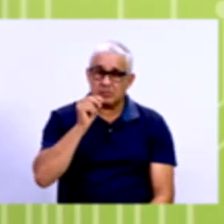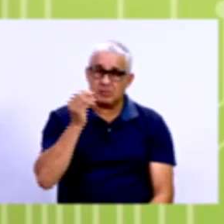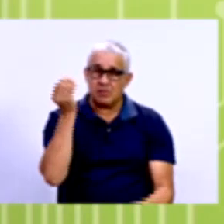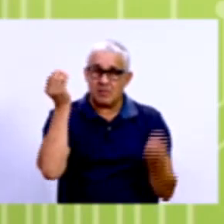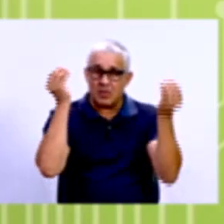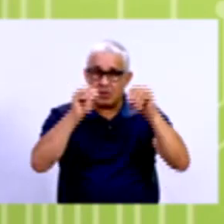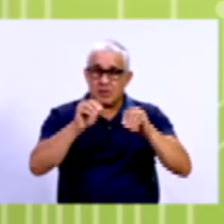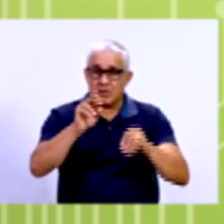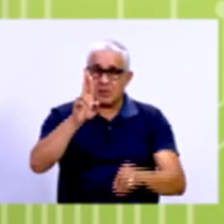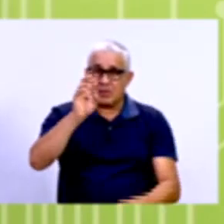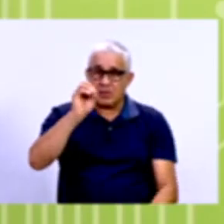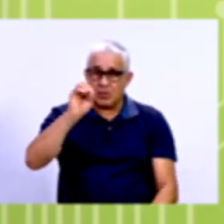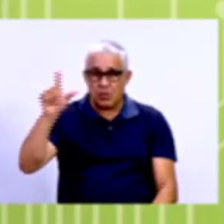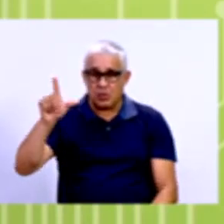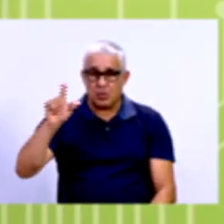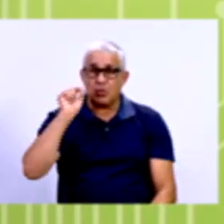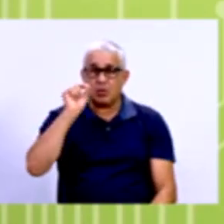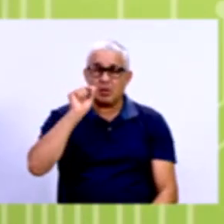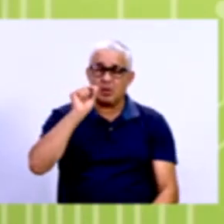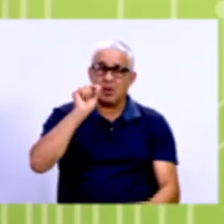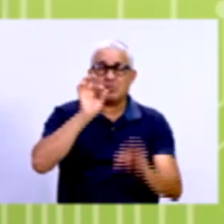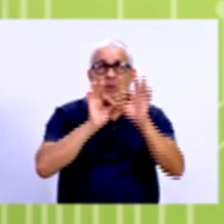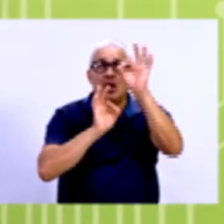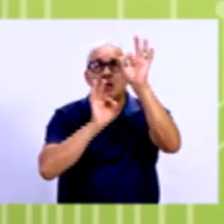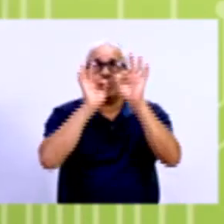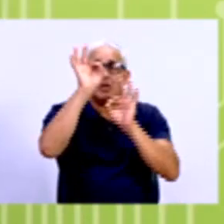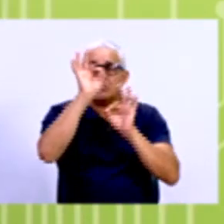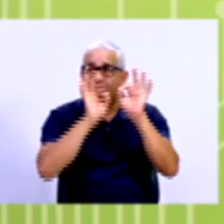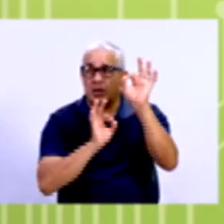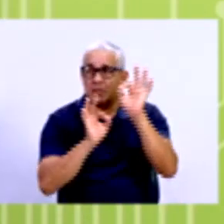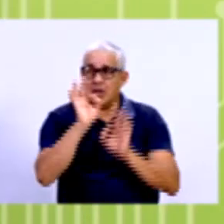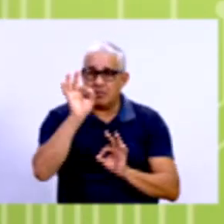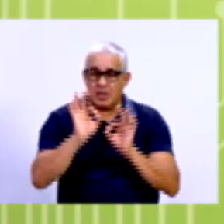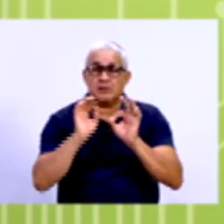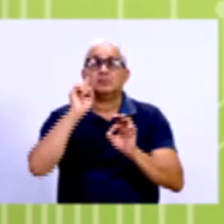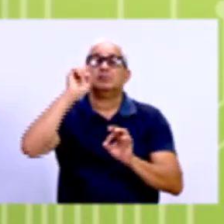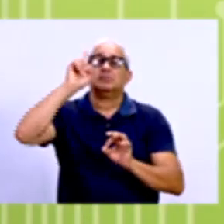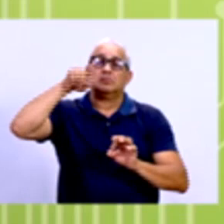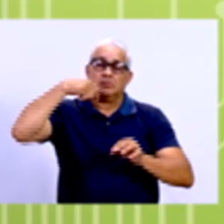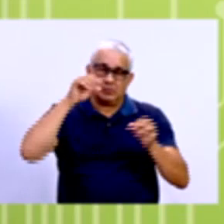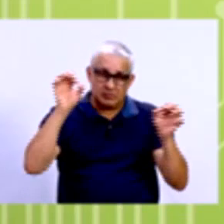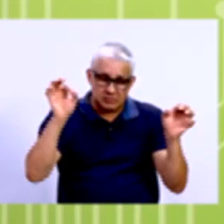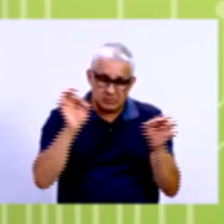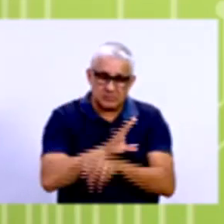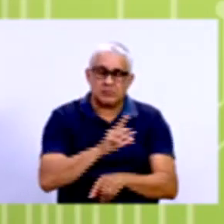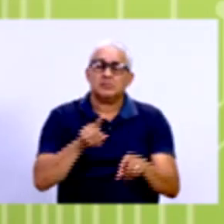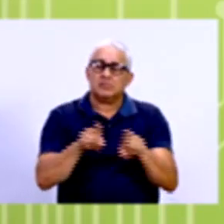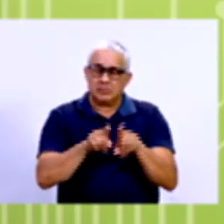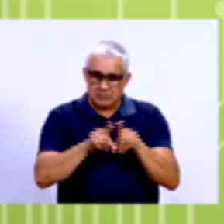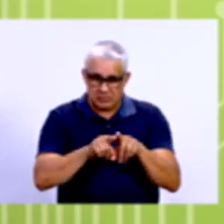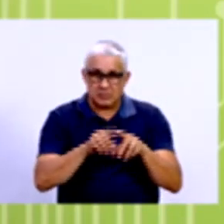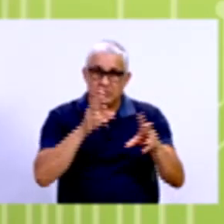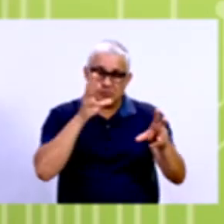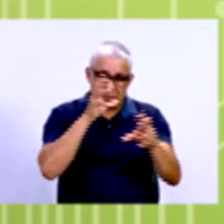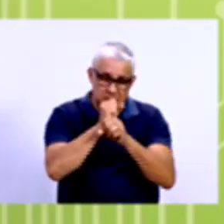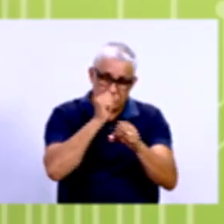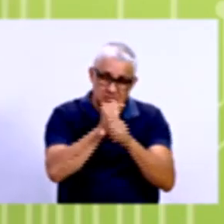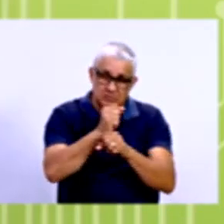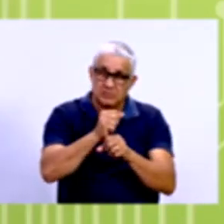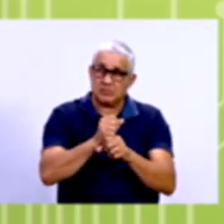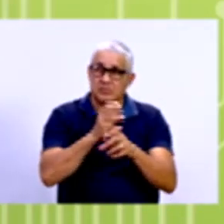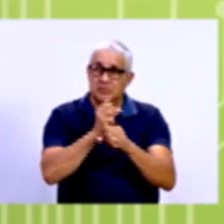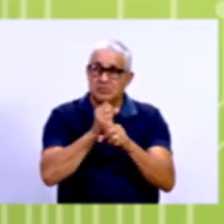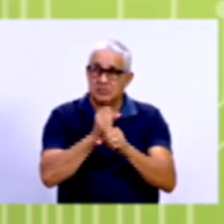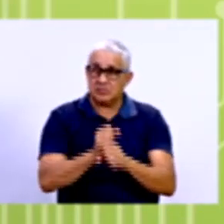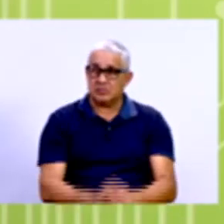em rol, que é exatamente organizar os dados para depois fazer isso? A gente vai fazer isso também quando a gente for calcular a moda, porque a gente